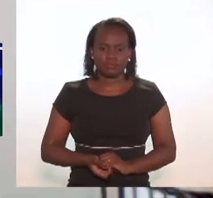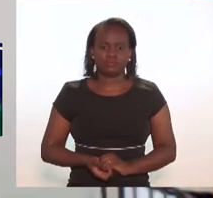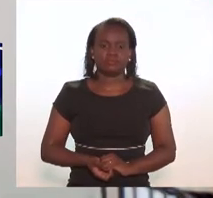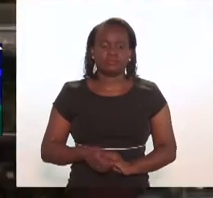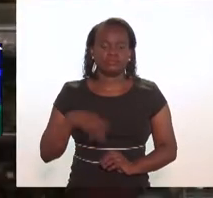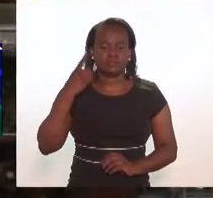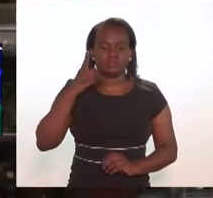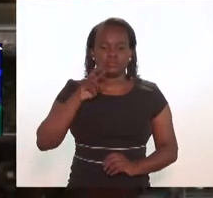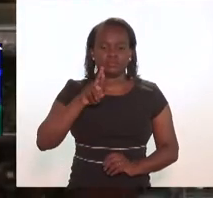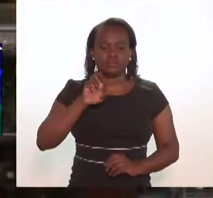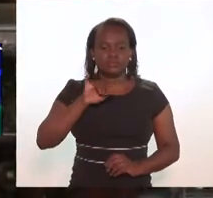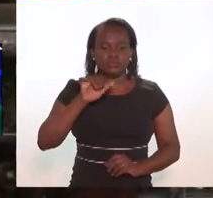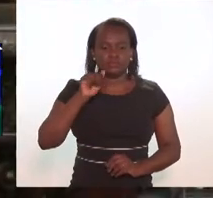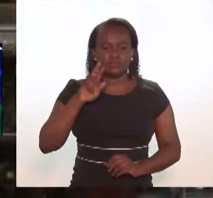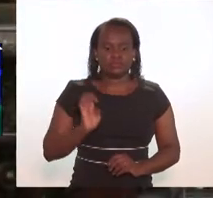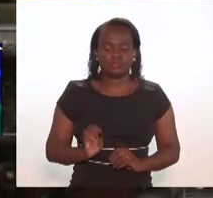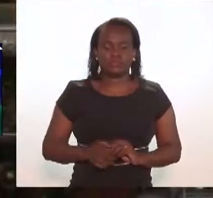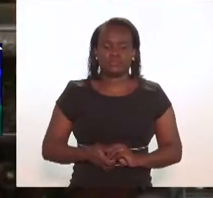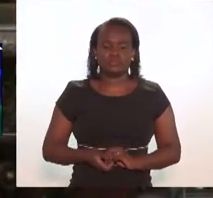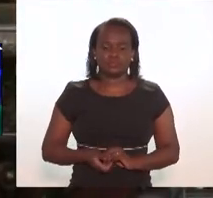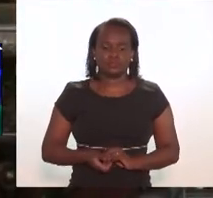Deputada enfermeira Rejane, por favor.